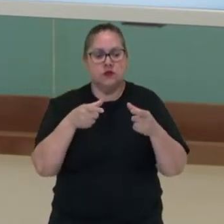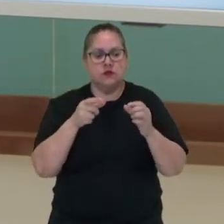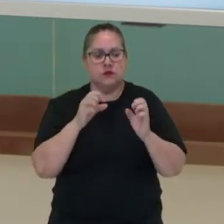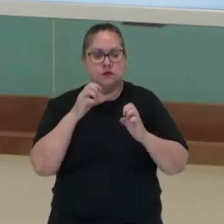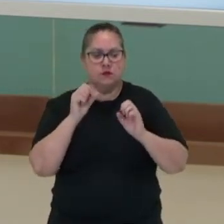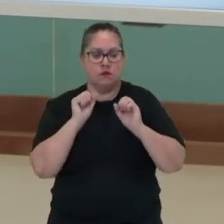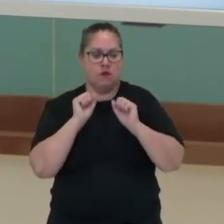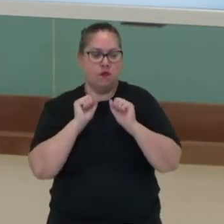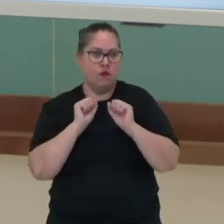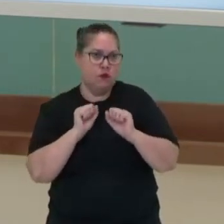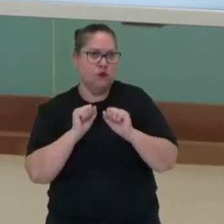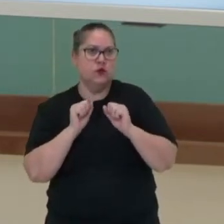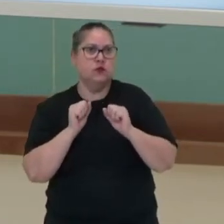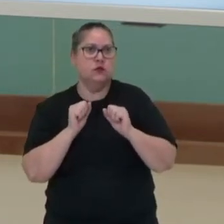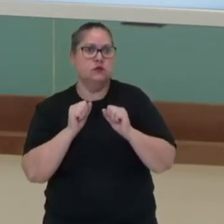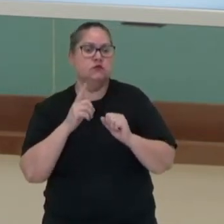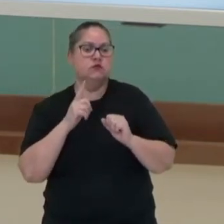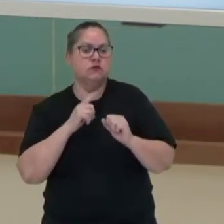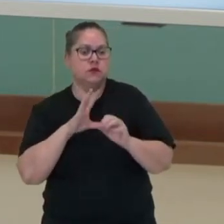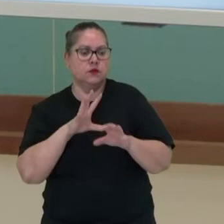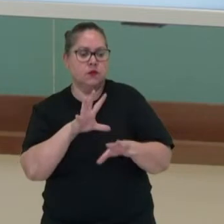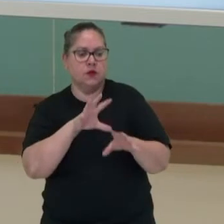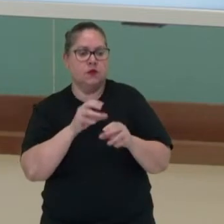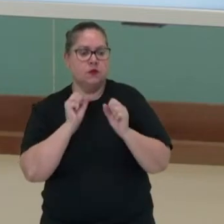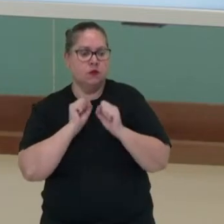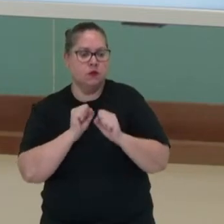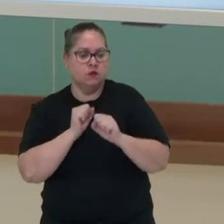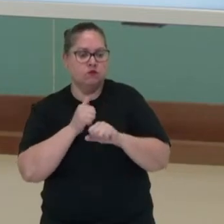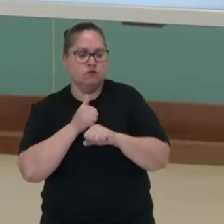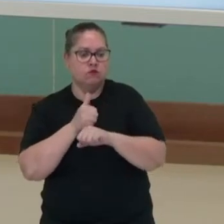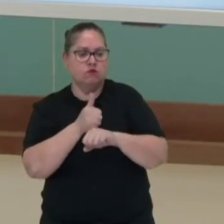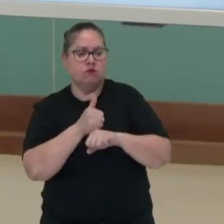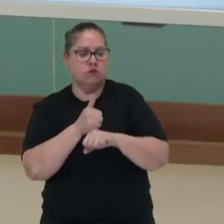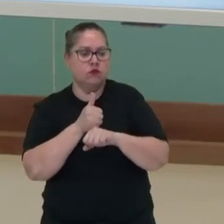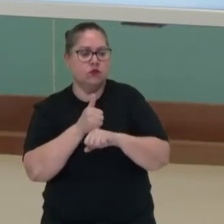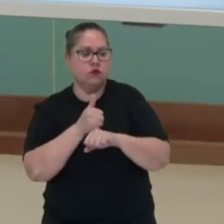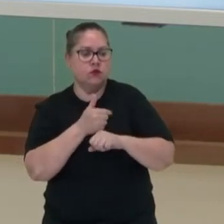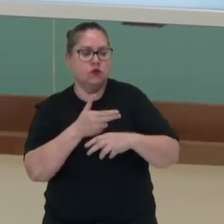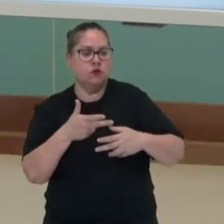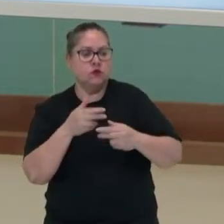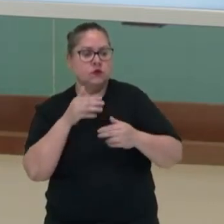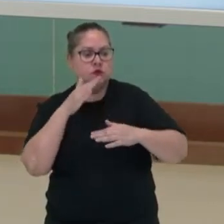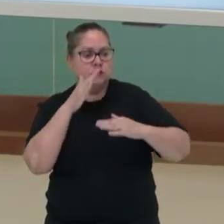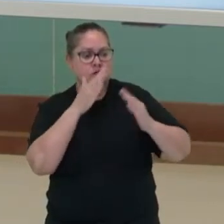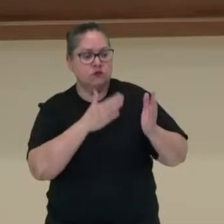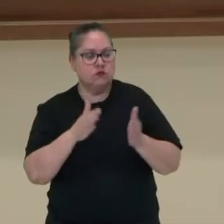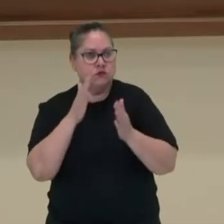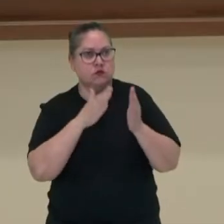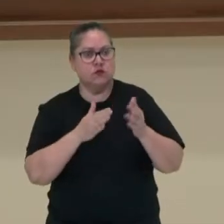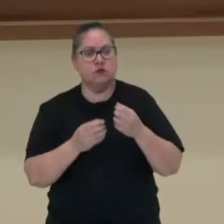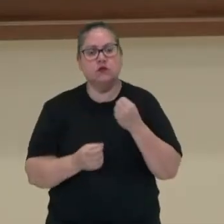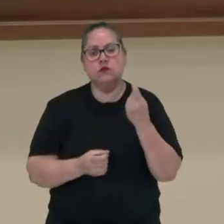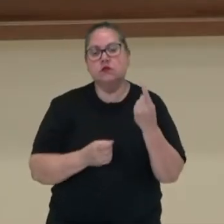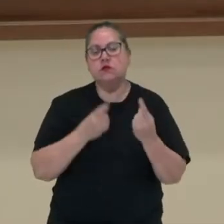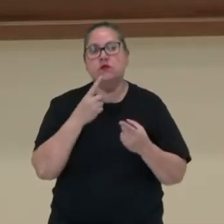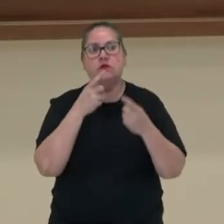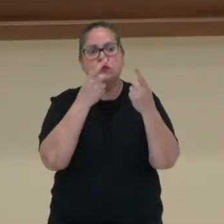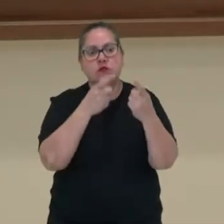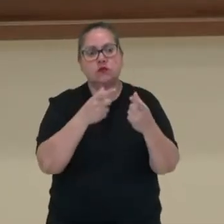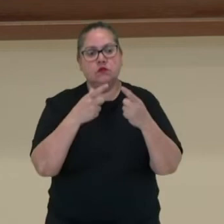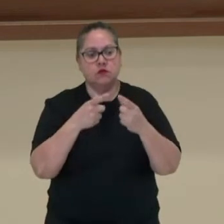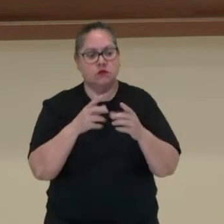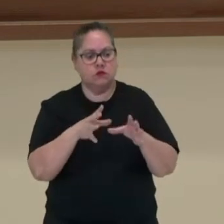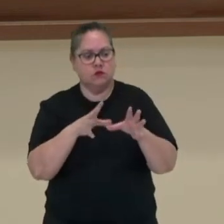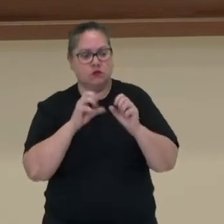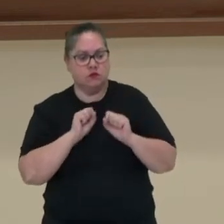potências detiveram o poder, o domínio de determinadas produções. Então, por mais que alguns lugares